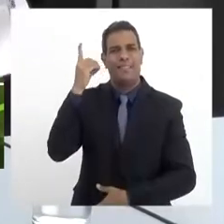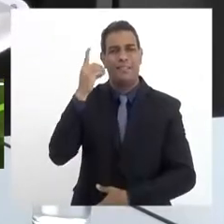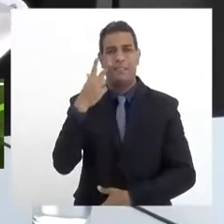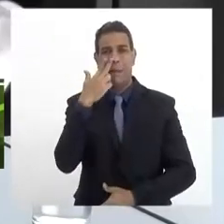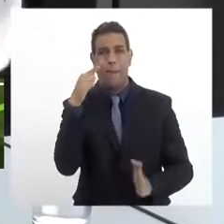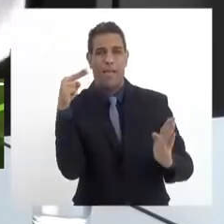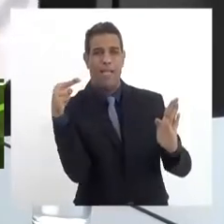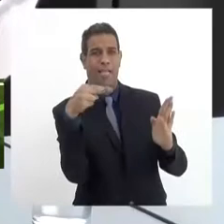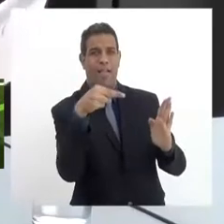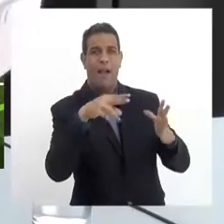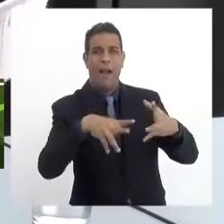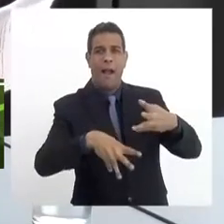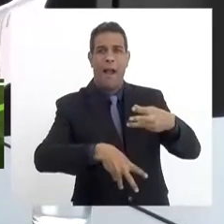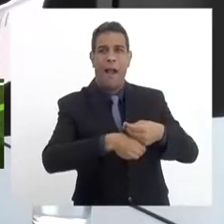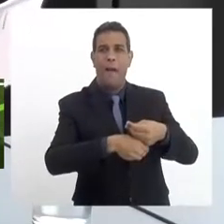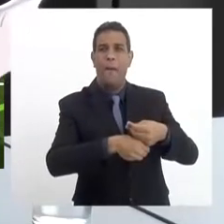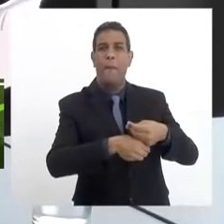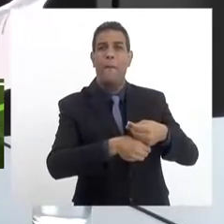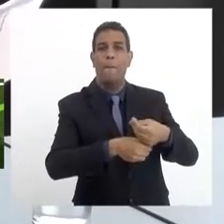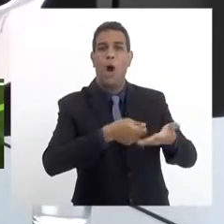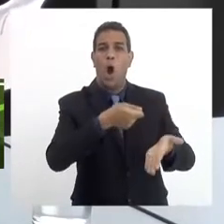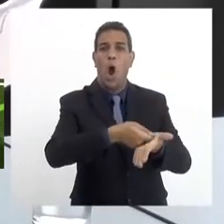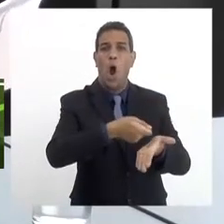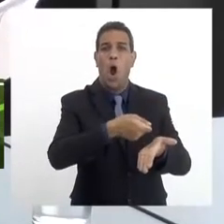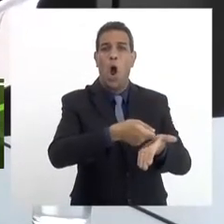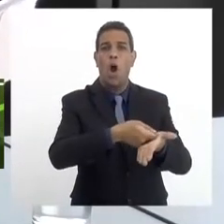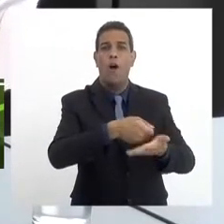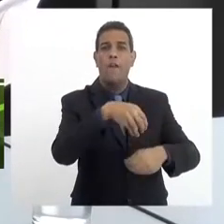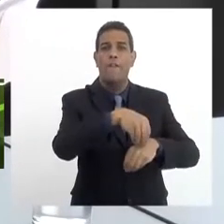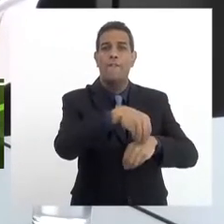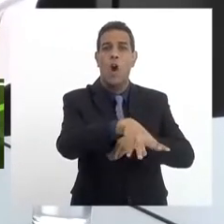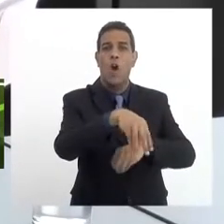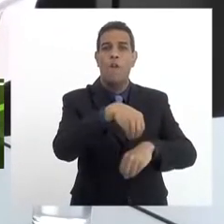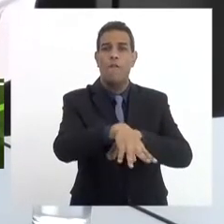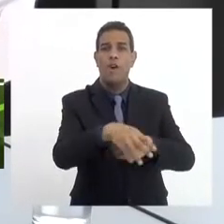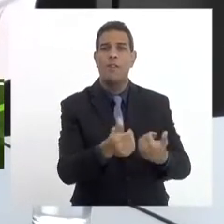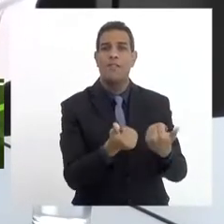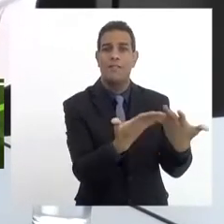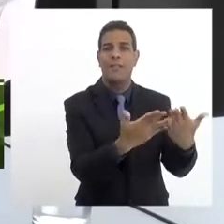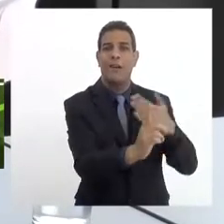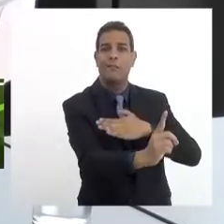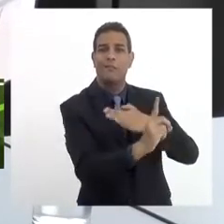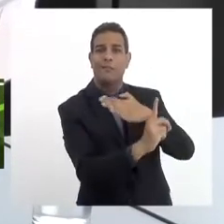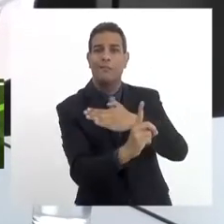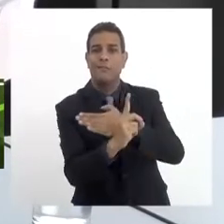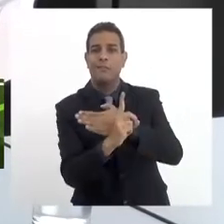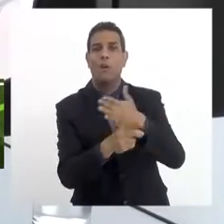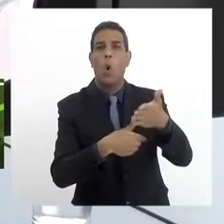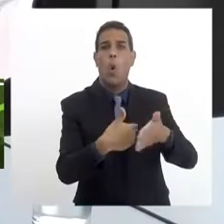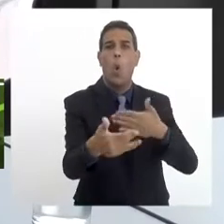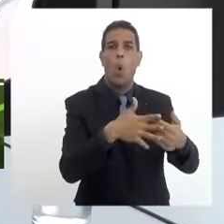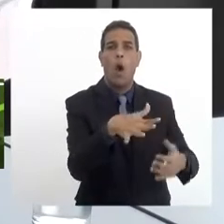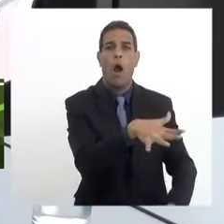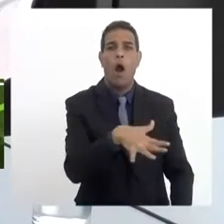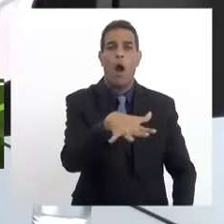Estabelece a obrigatoriedade de informação ao consumidor sobre qualquer